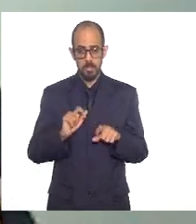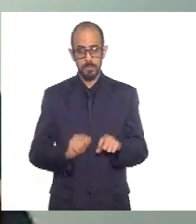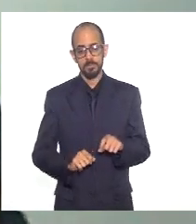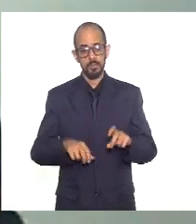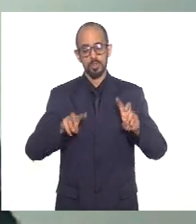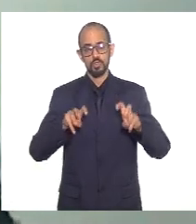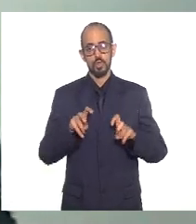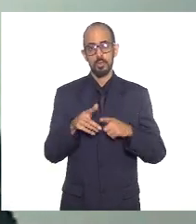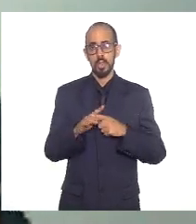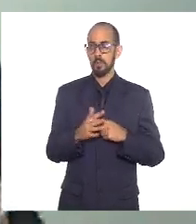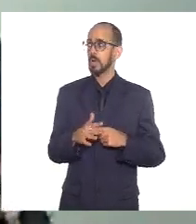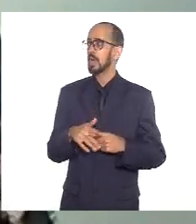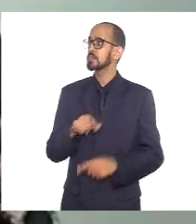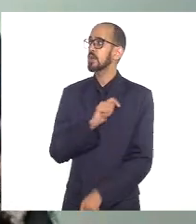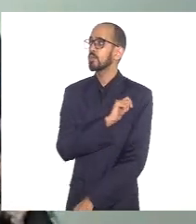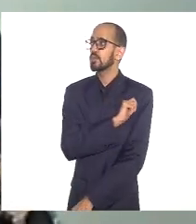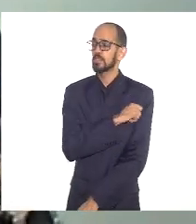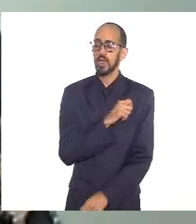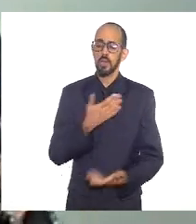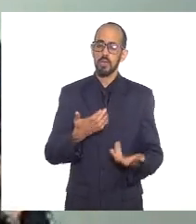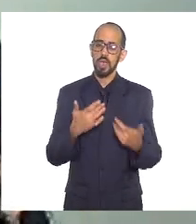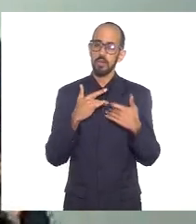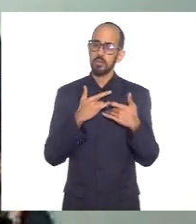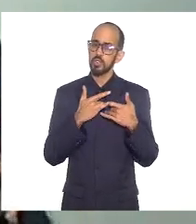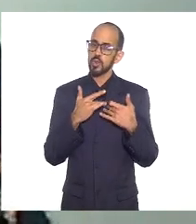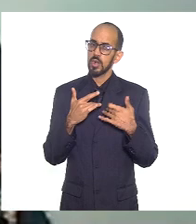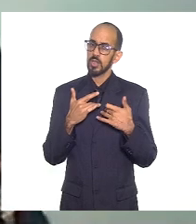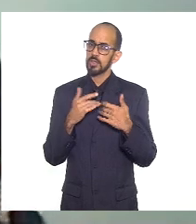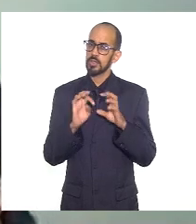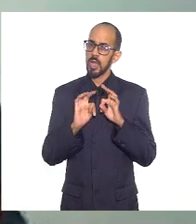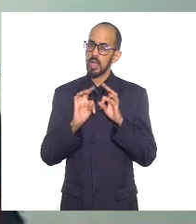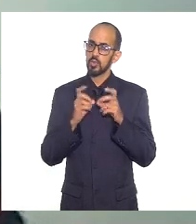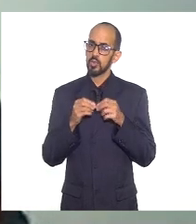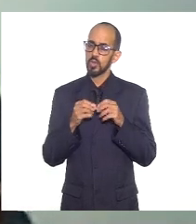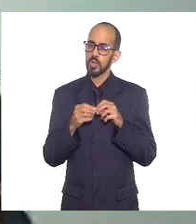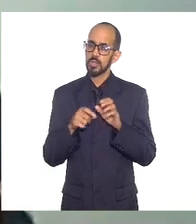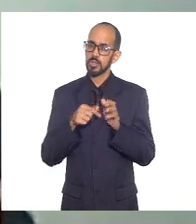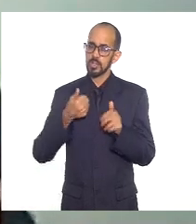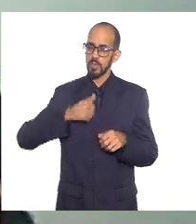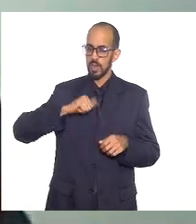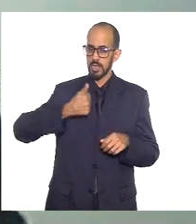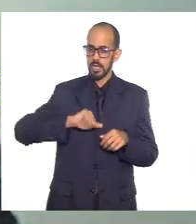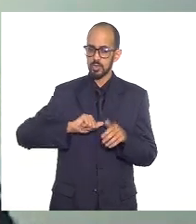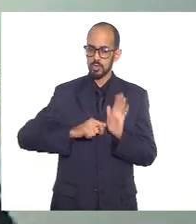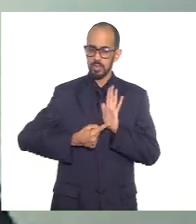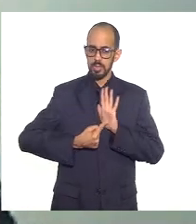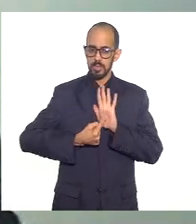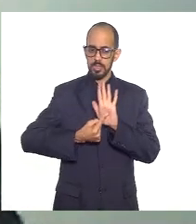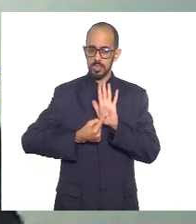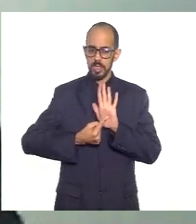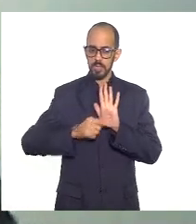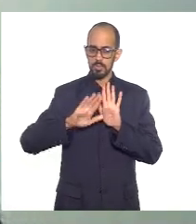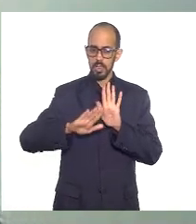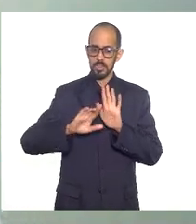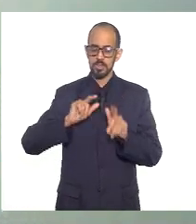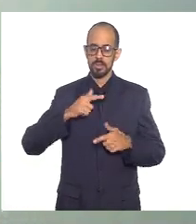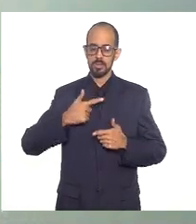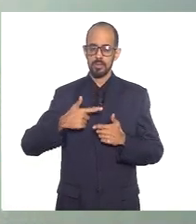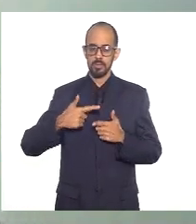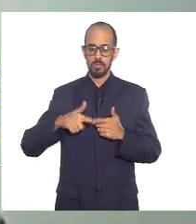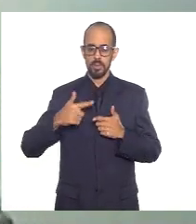recuperação fiscal, e eu quero me solidarizar a todas as análises apresentadas aqui, mas há uma